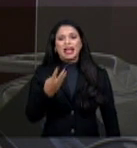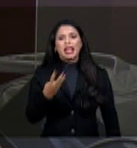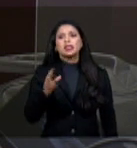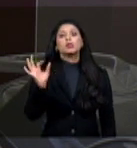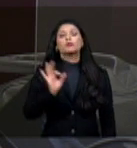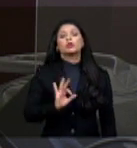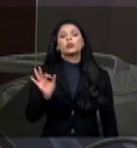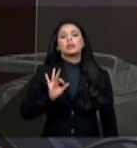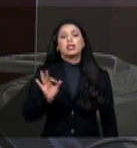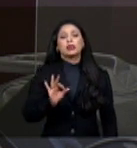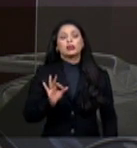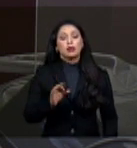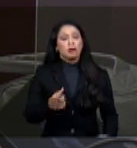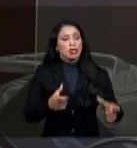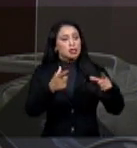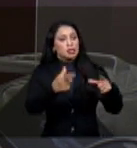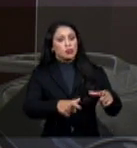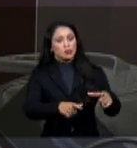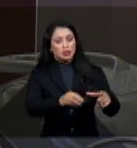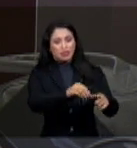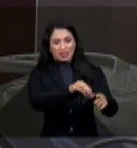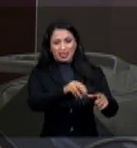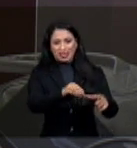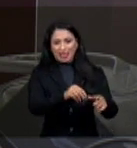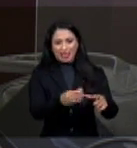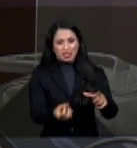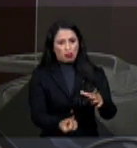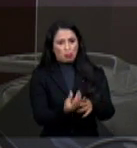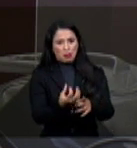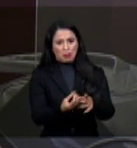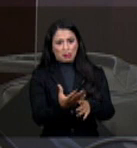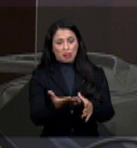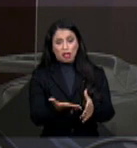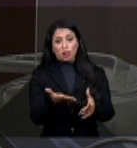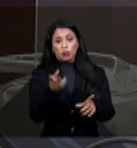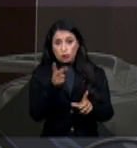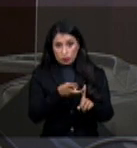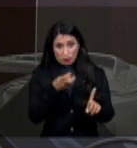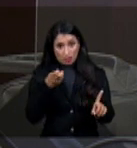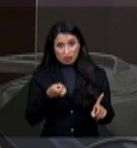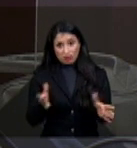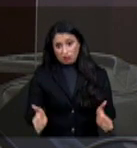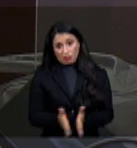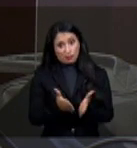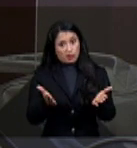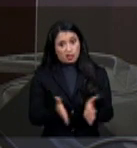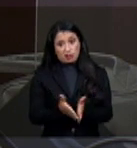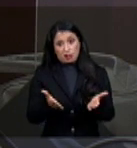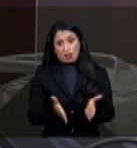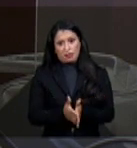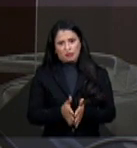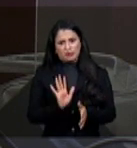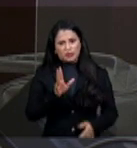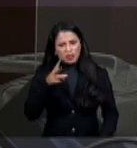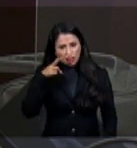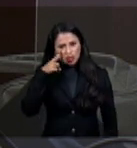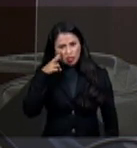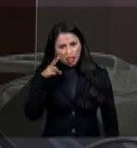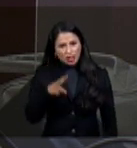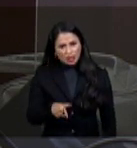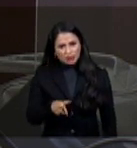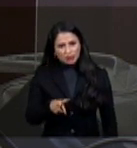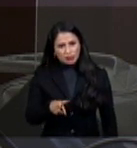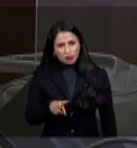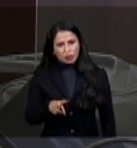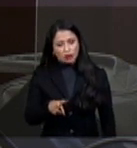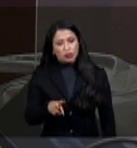são terras improdutivas e que, ainda assim, os indígenas vivem em situação de miséria. Se eu perguntar aqui quem já ouviu, quem já falou isso